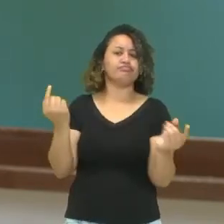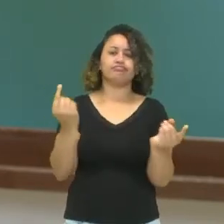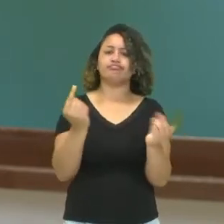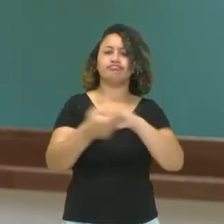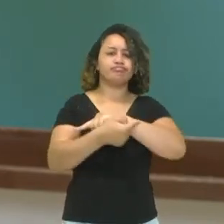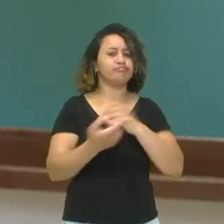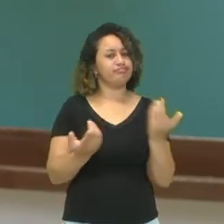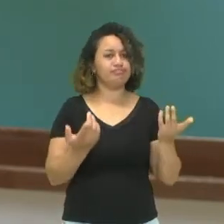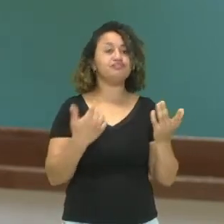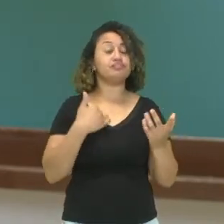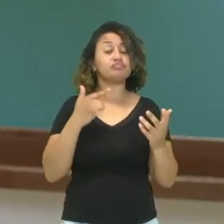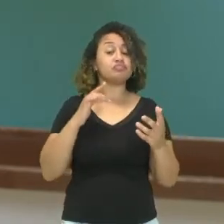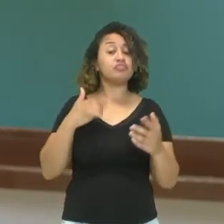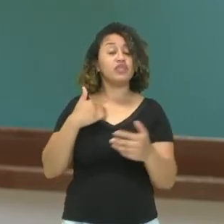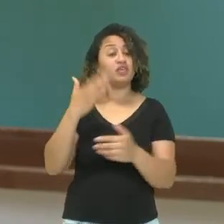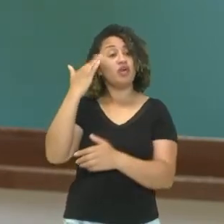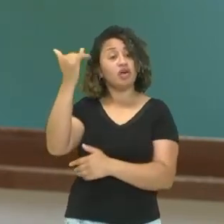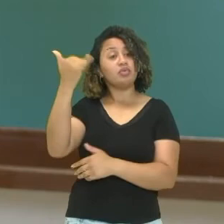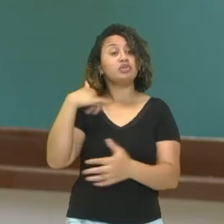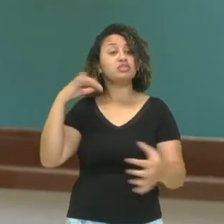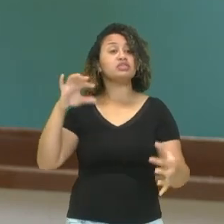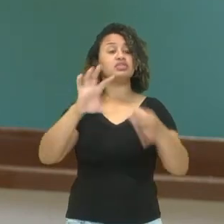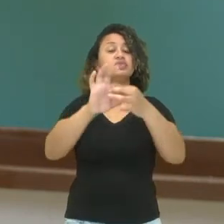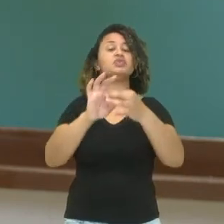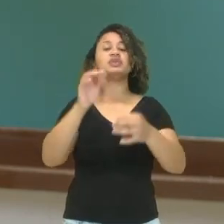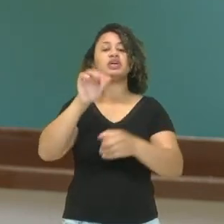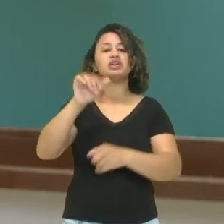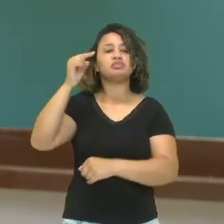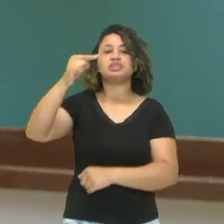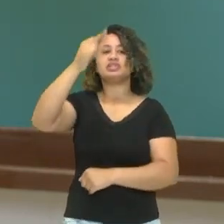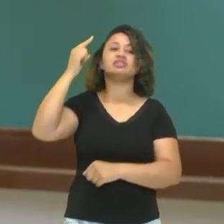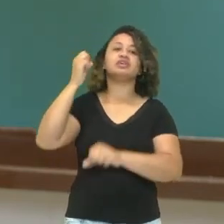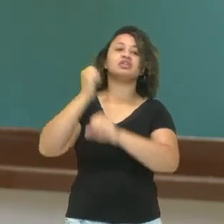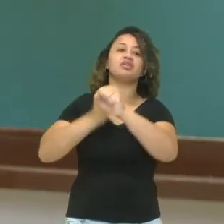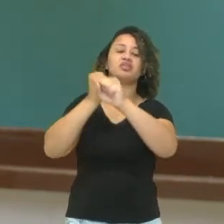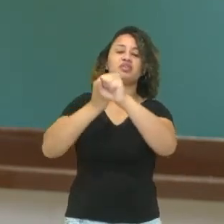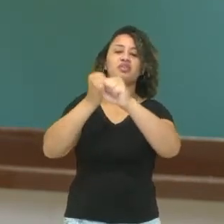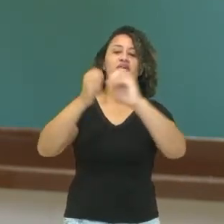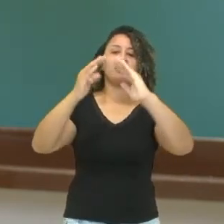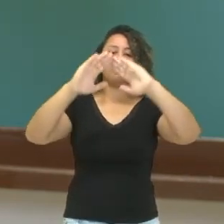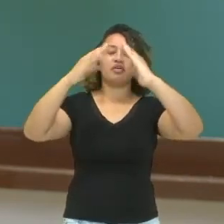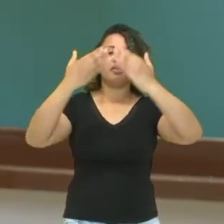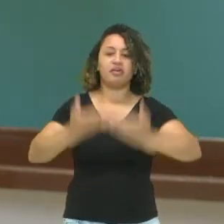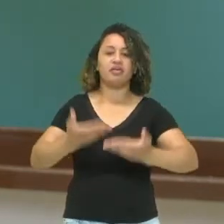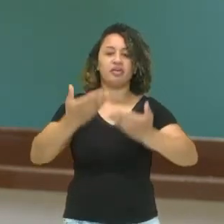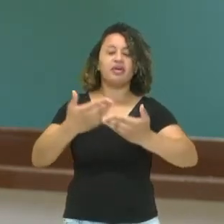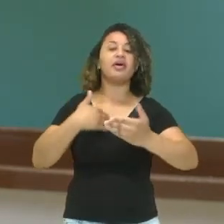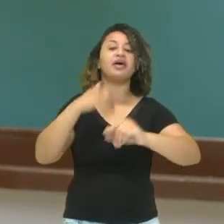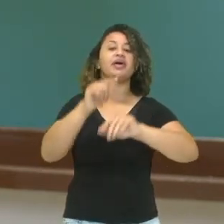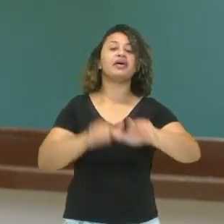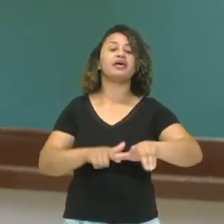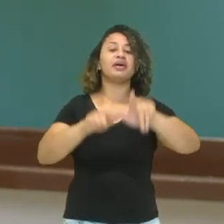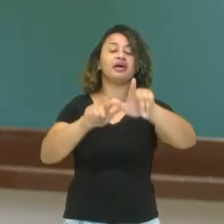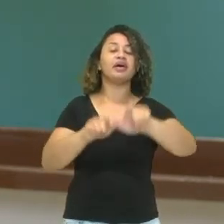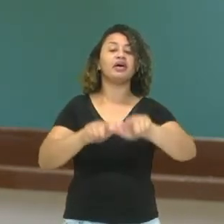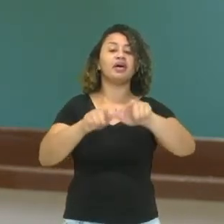se unir com mães de santo para reconstruir o terreiro de candomblé que foi incendiado por